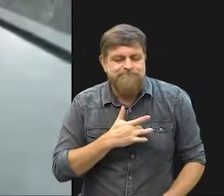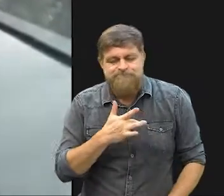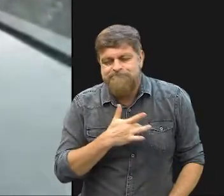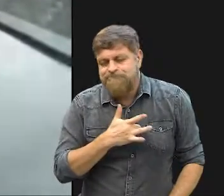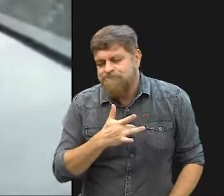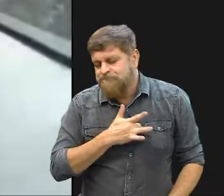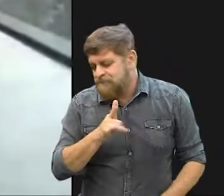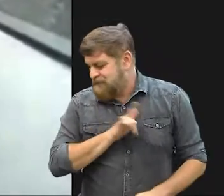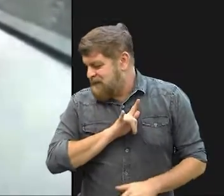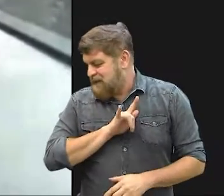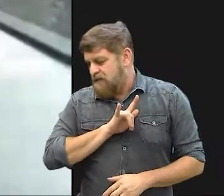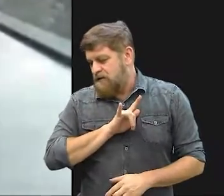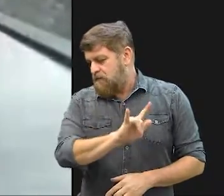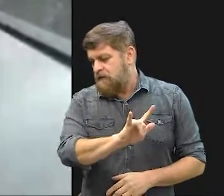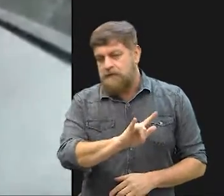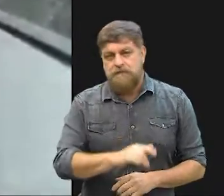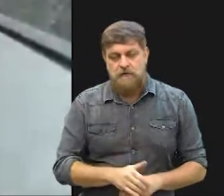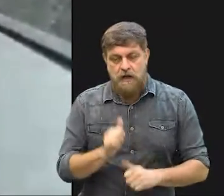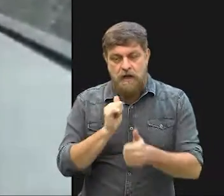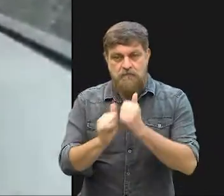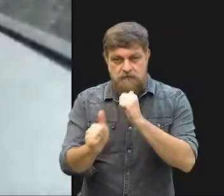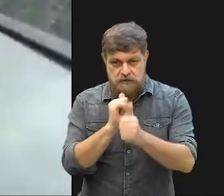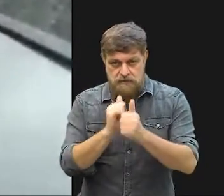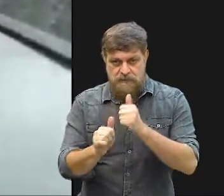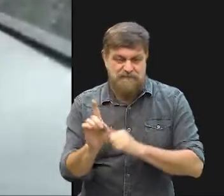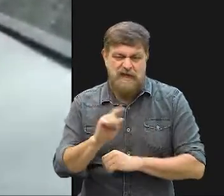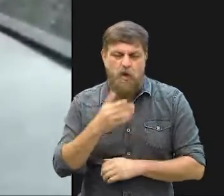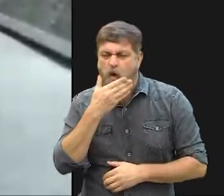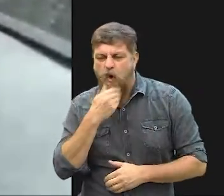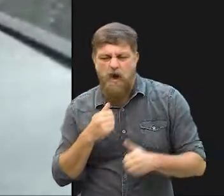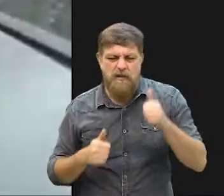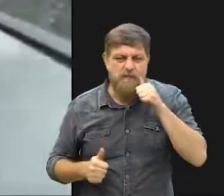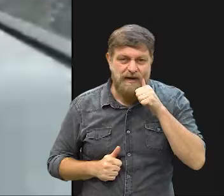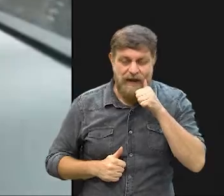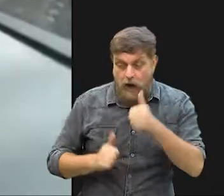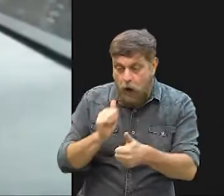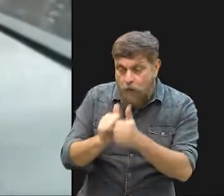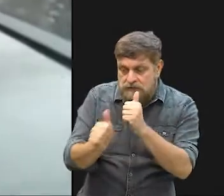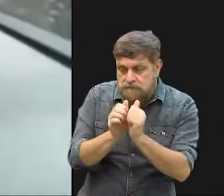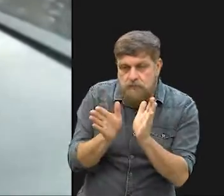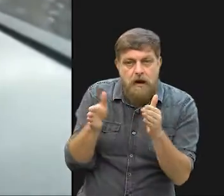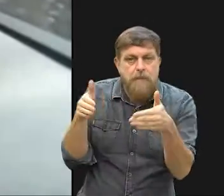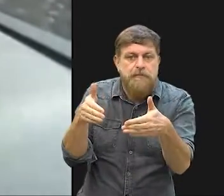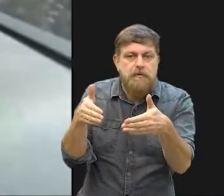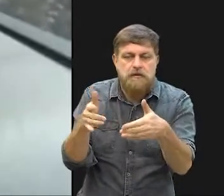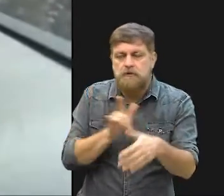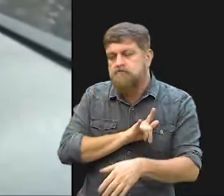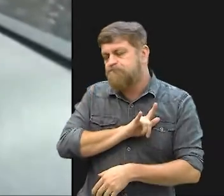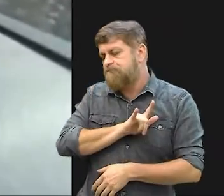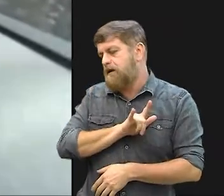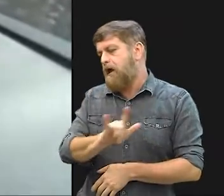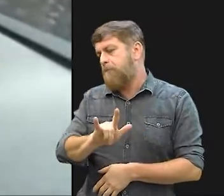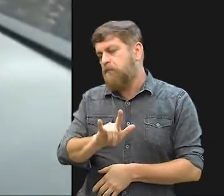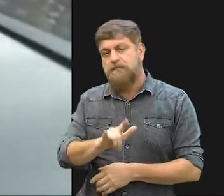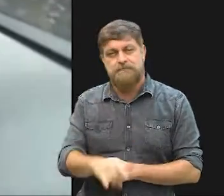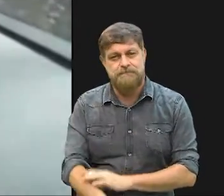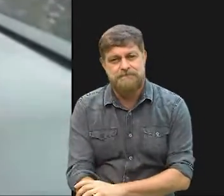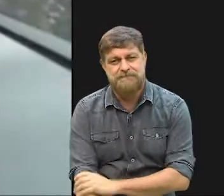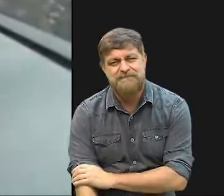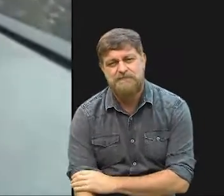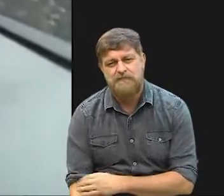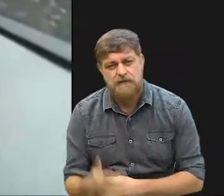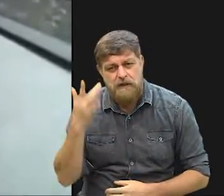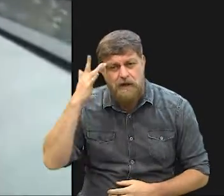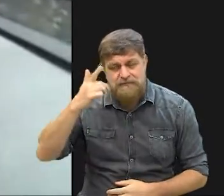apaixonada, né? Quando eu digo futebol, eu digo a modalidade, não feminino ou masculino. Eu digo o esporte em si, aliás. Então, não